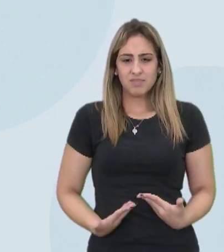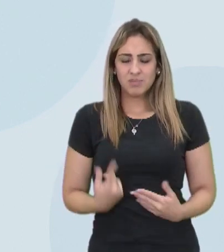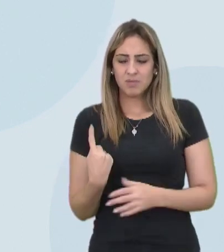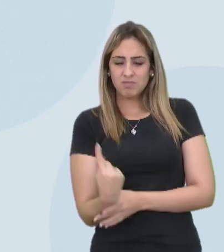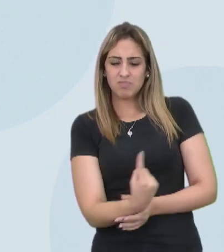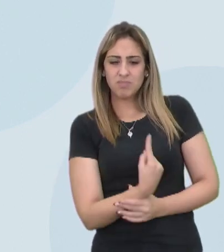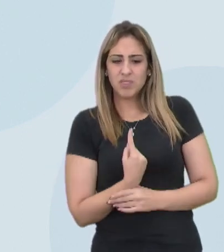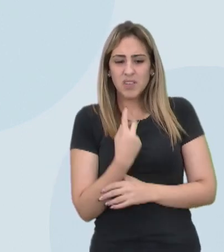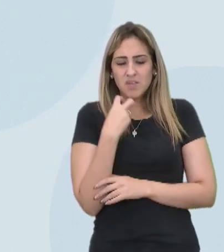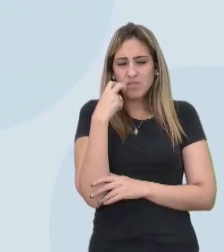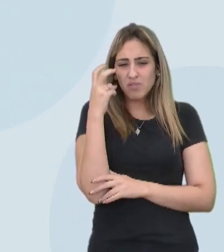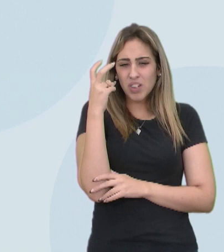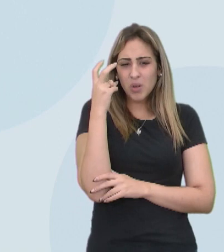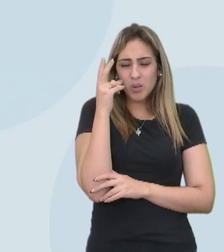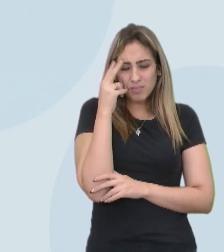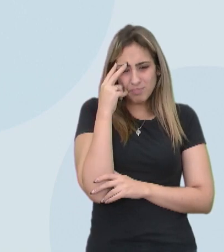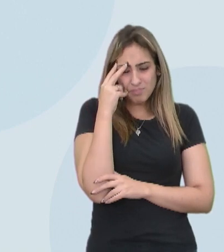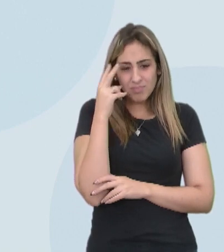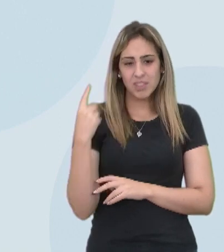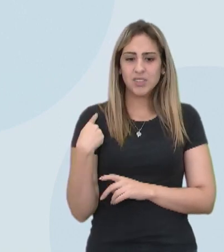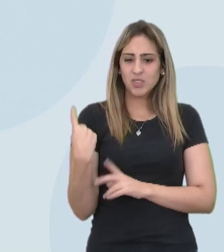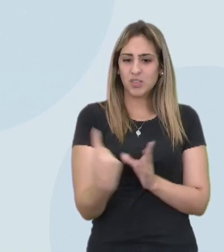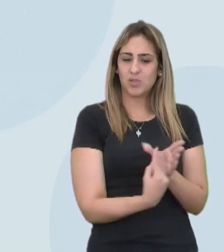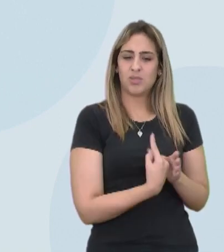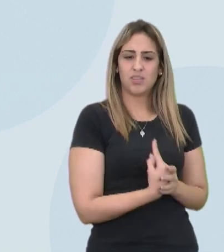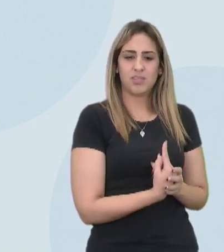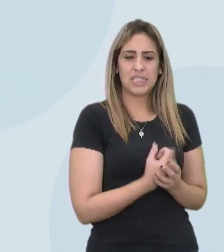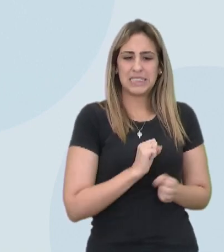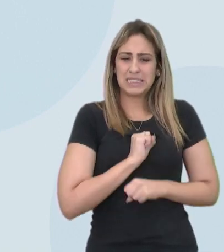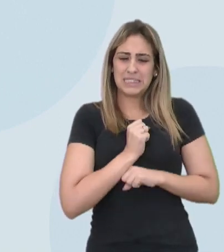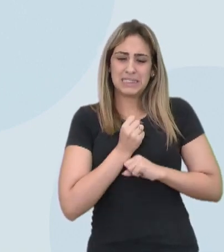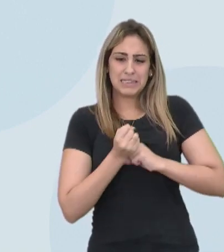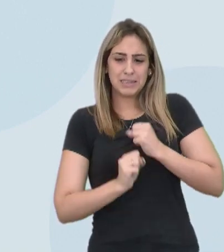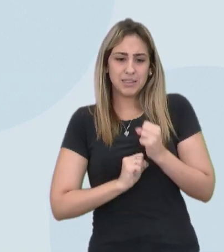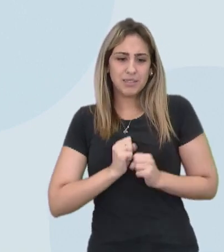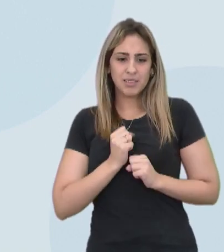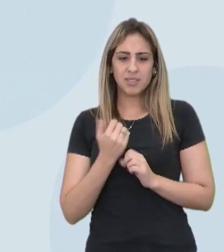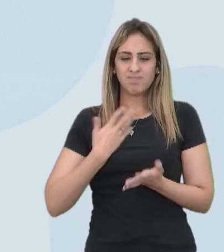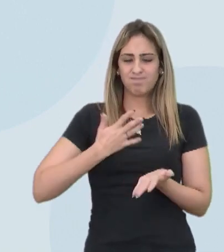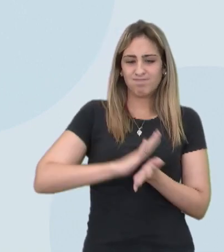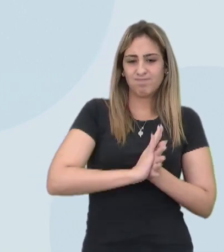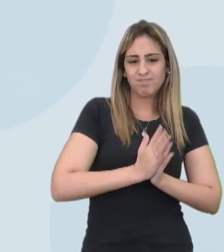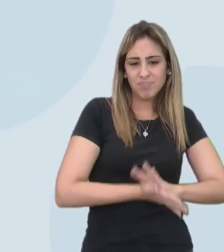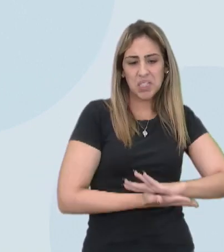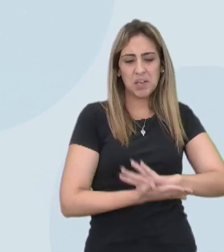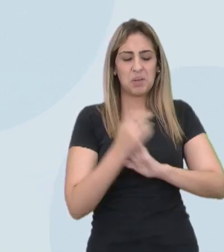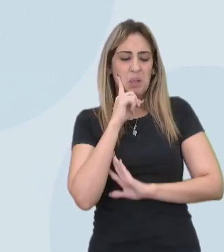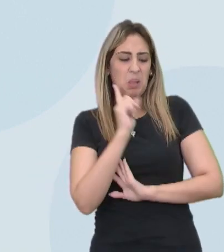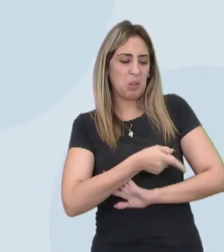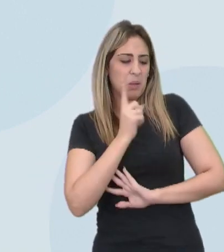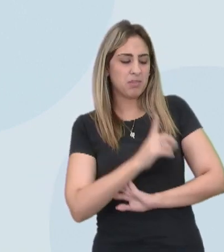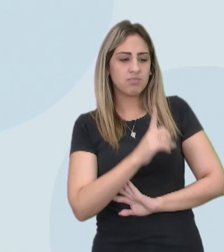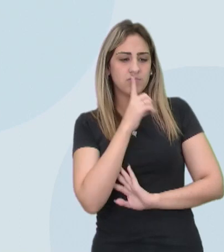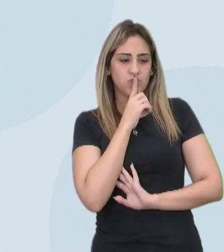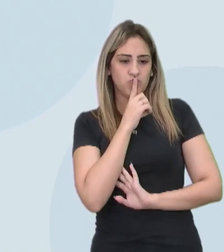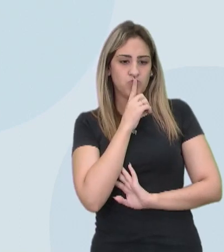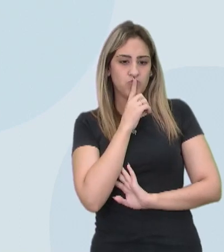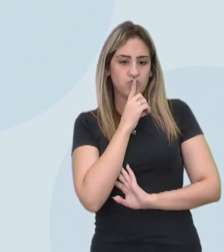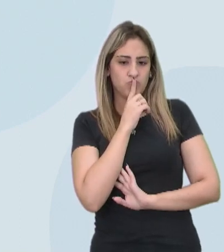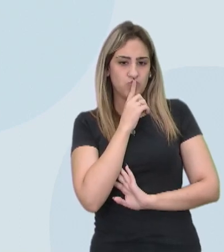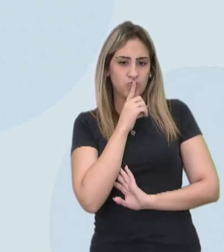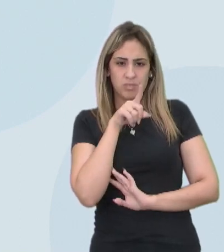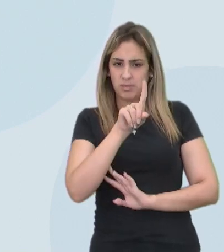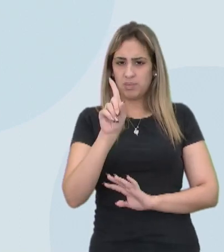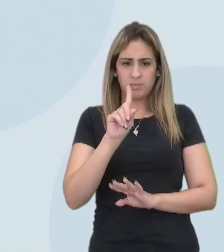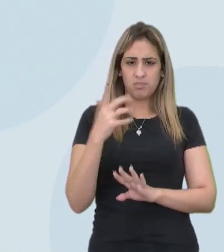açoitada, envergonhada, arrebatada, revoltada, esmagada, condenada, silenciada. Não quis